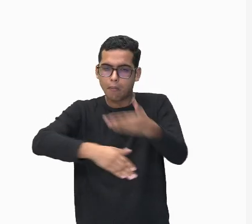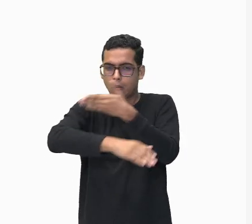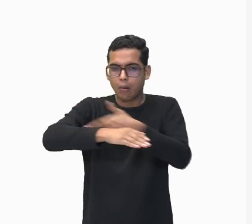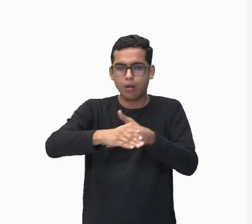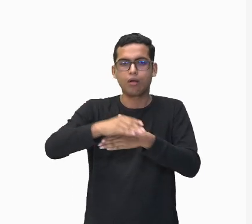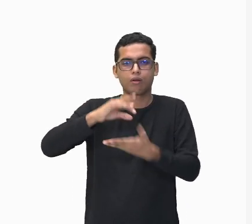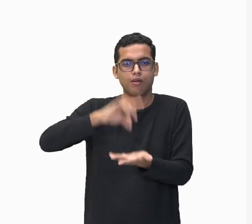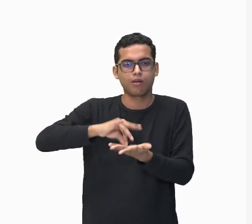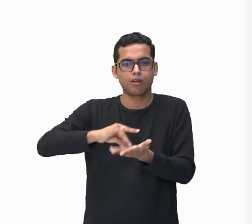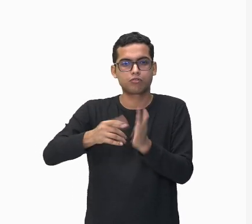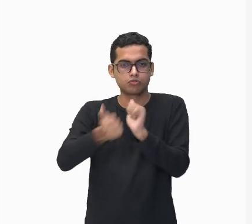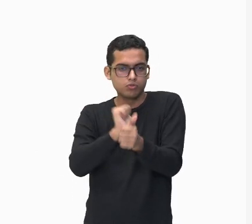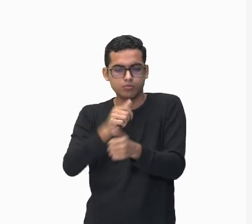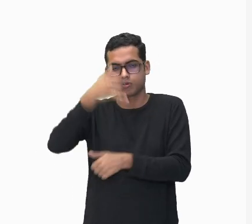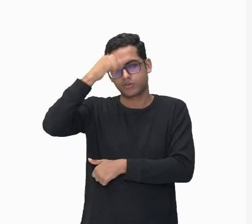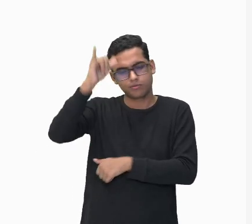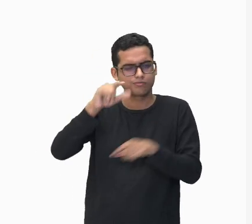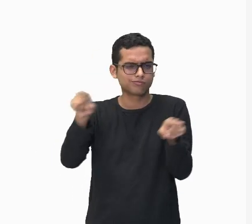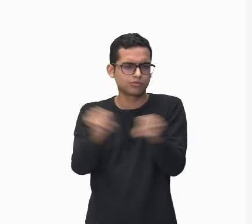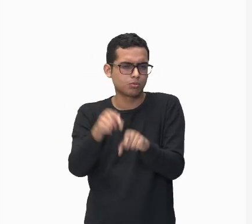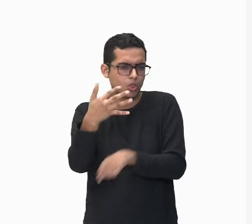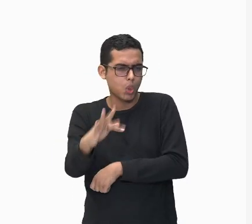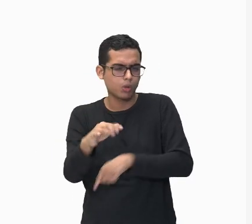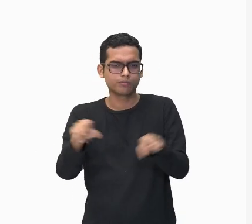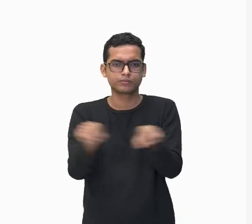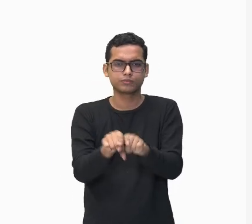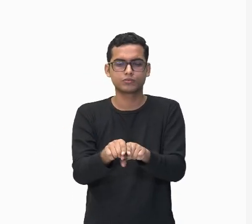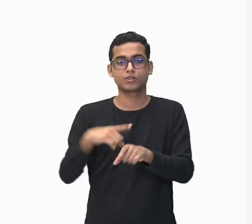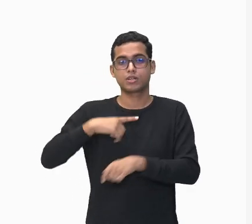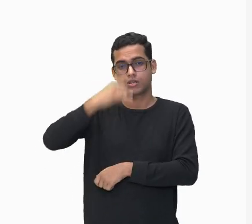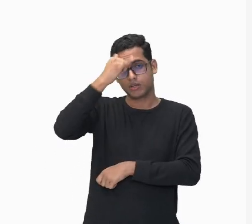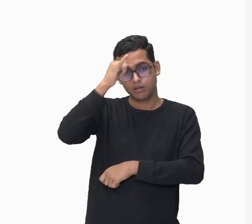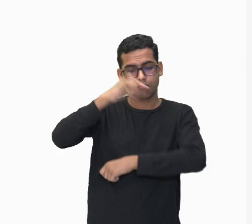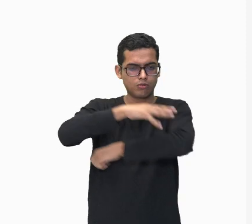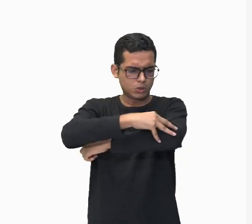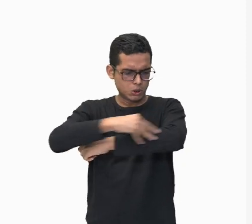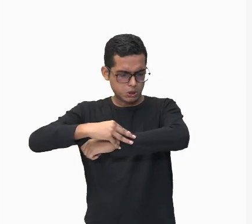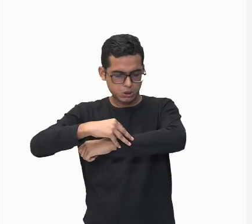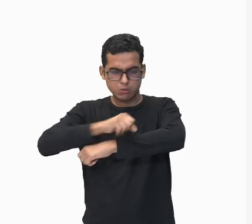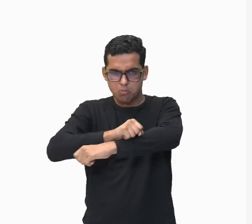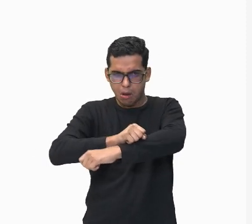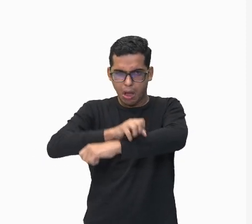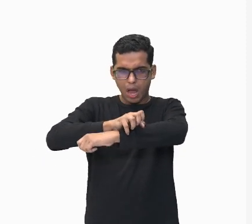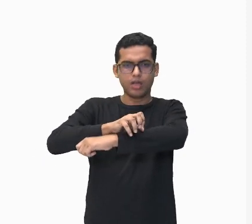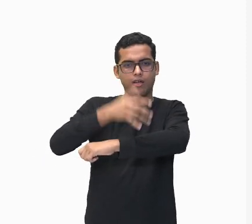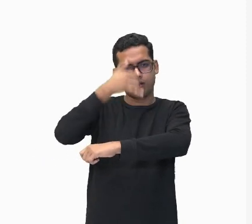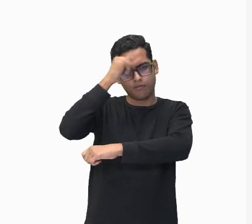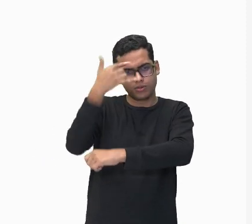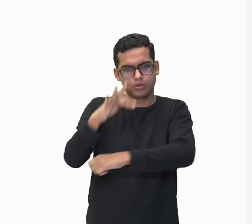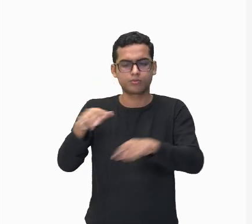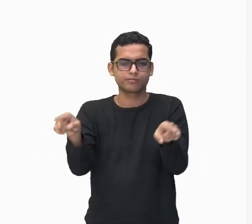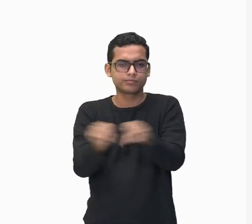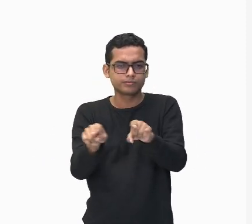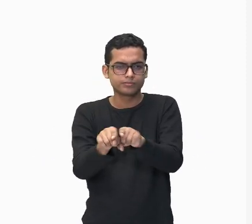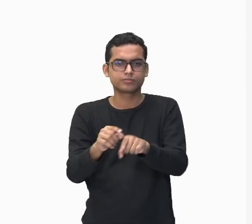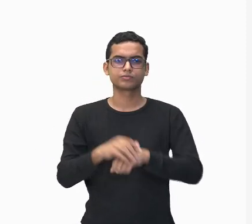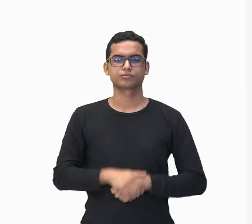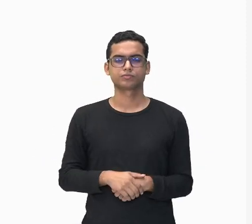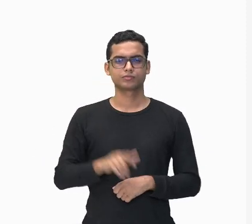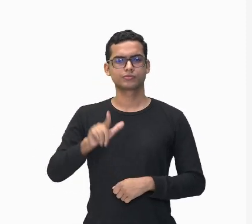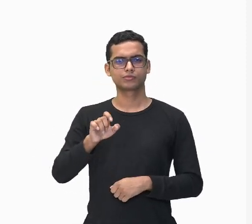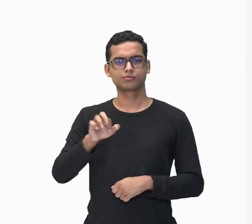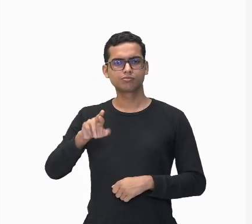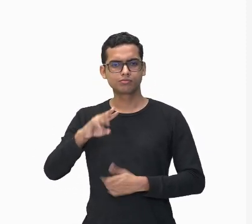exercício. Também previne tendinites e lesão por esforço repetitivo, ativa a circulação